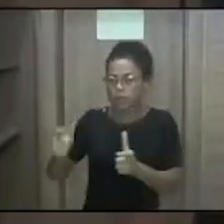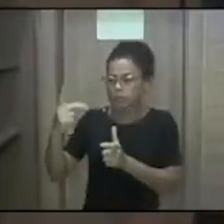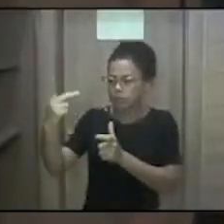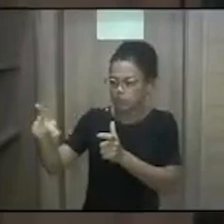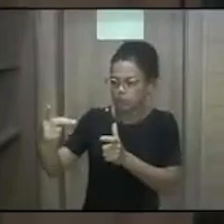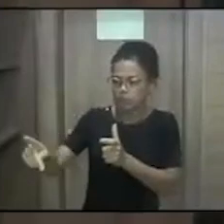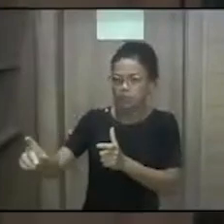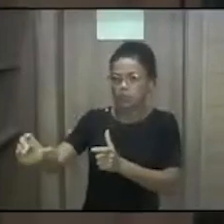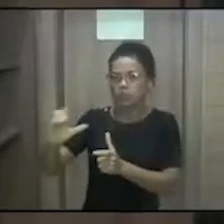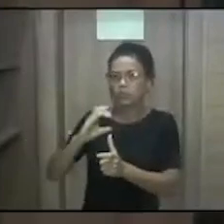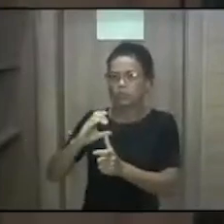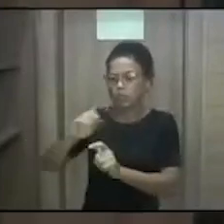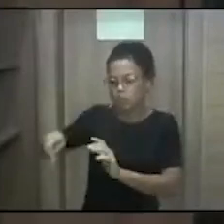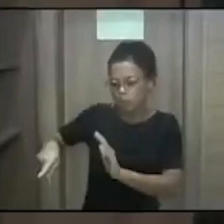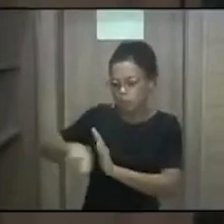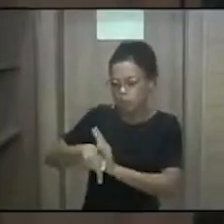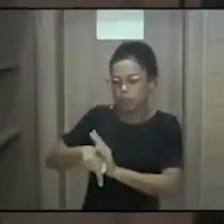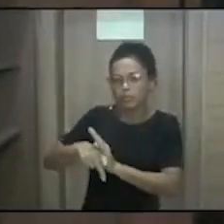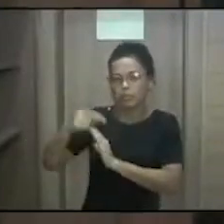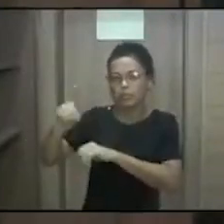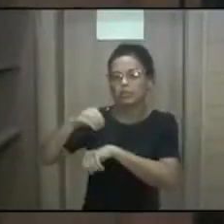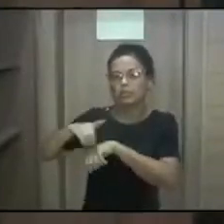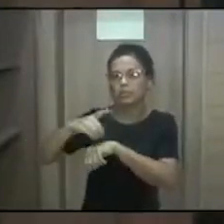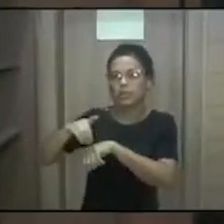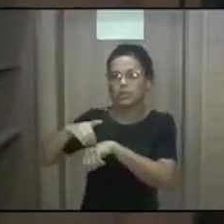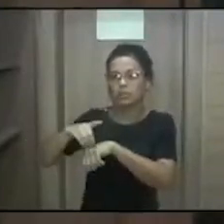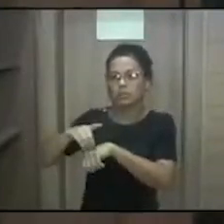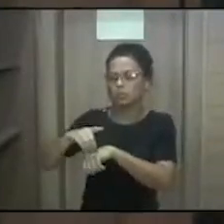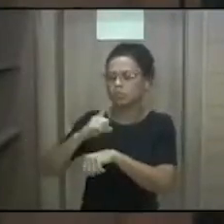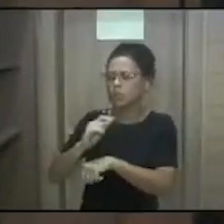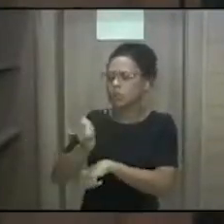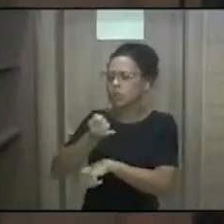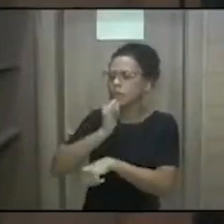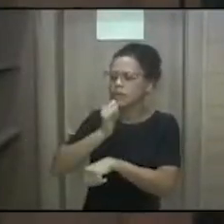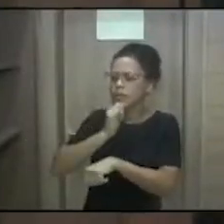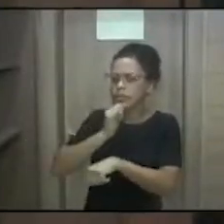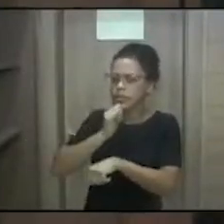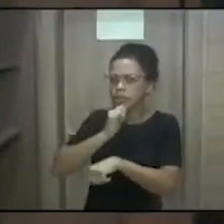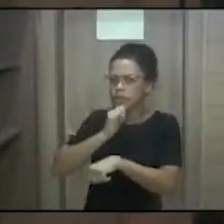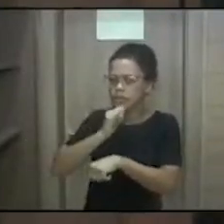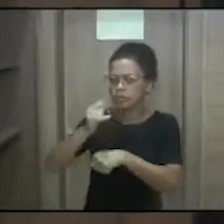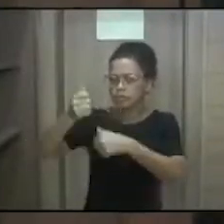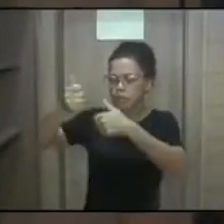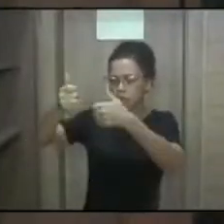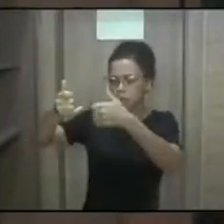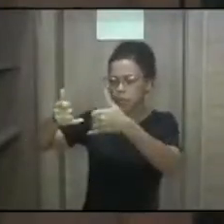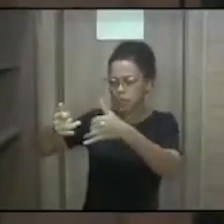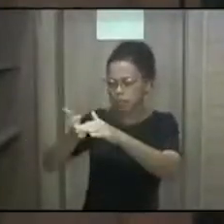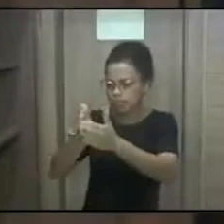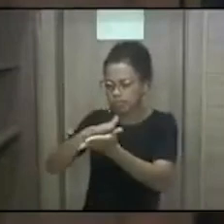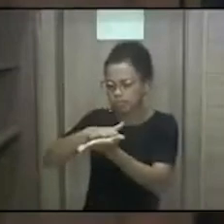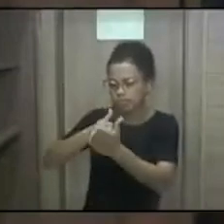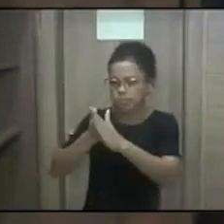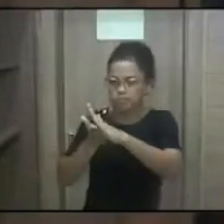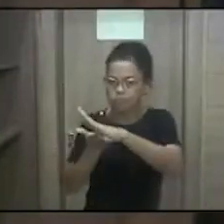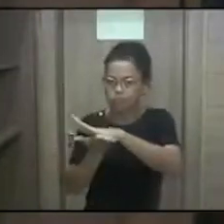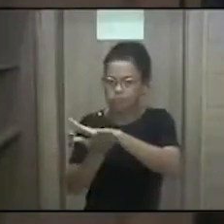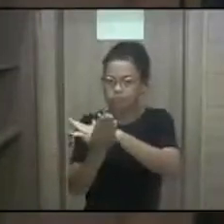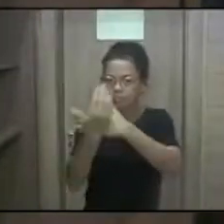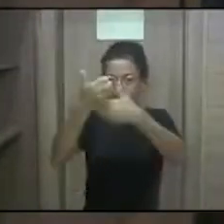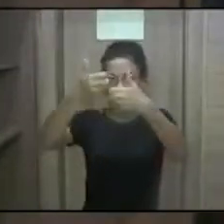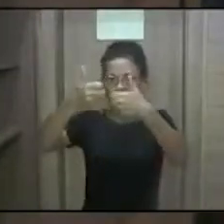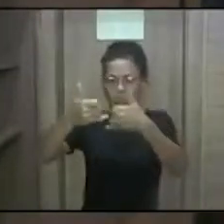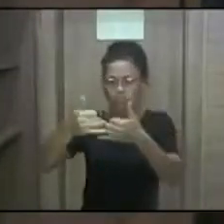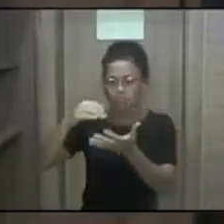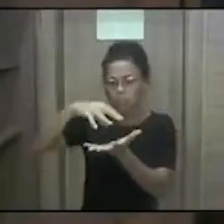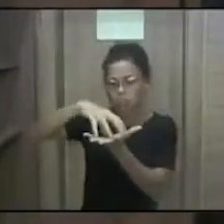da incorporação digital. Aí um pouquinho de exemplo, né, de como é que funcionam essas impressoras. E aí,